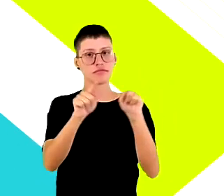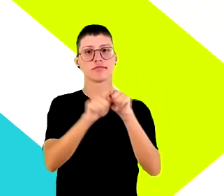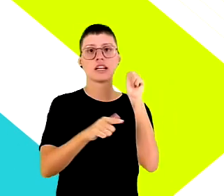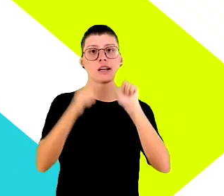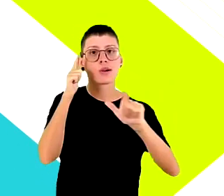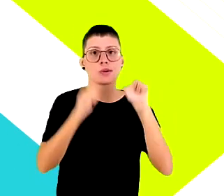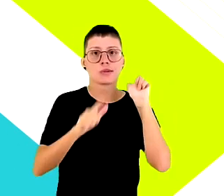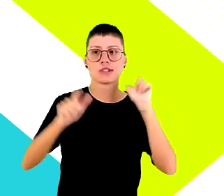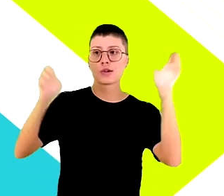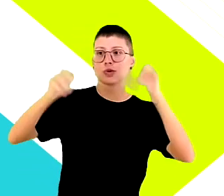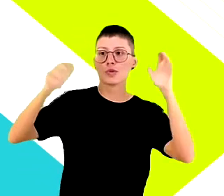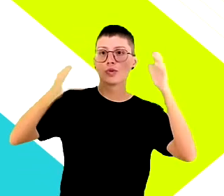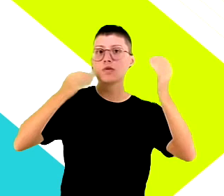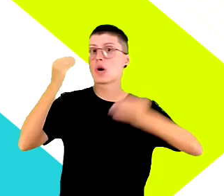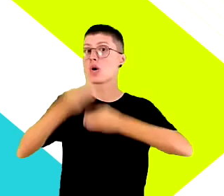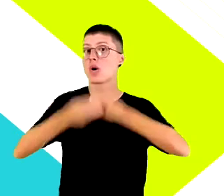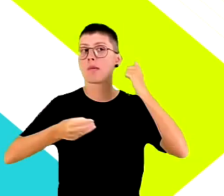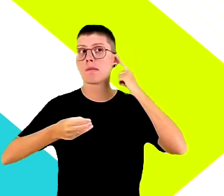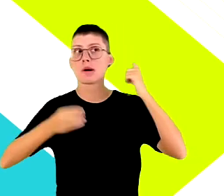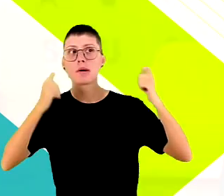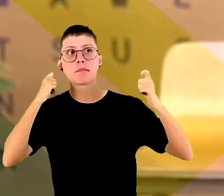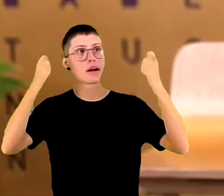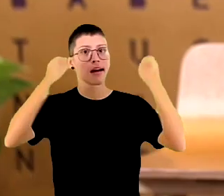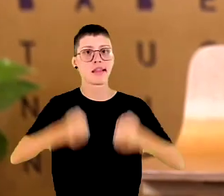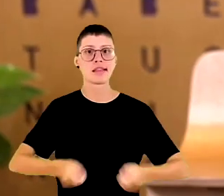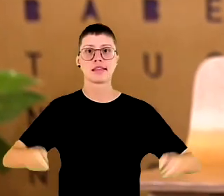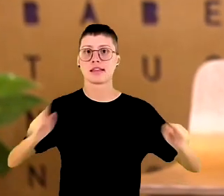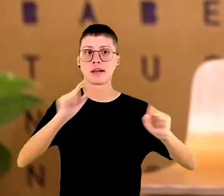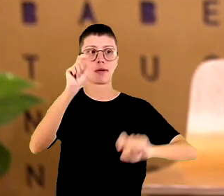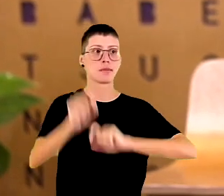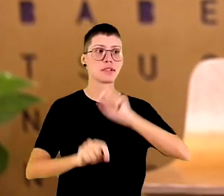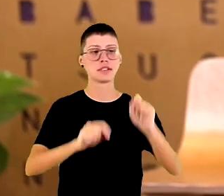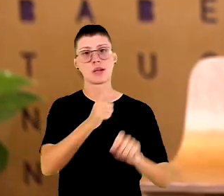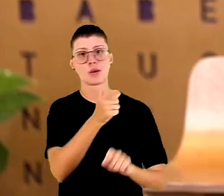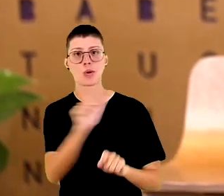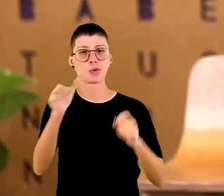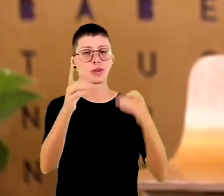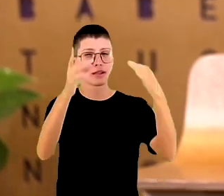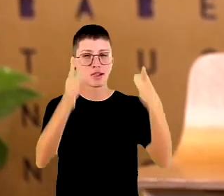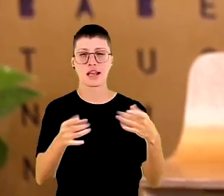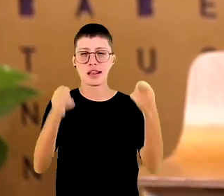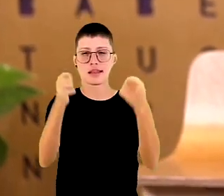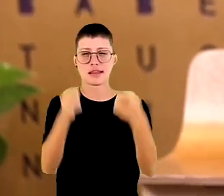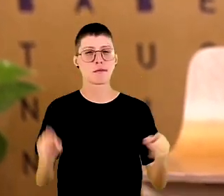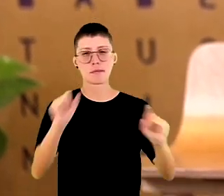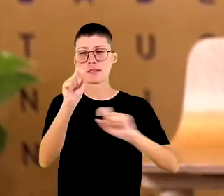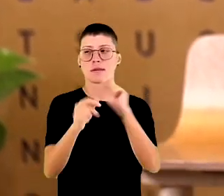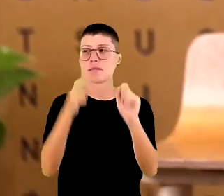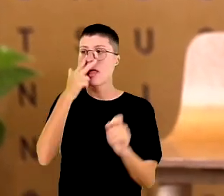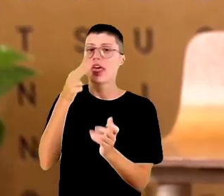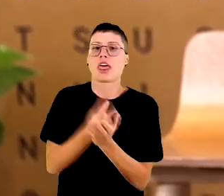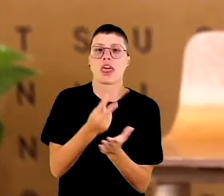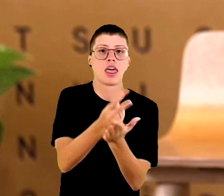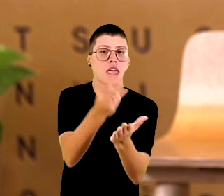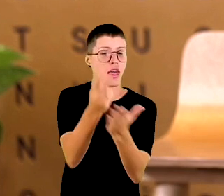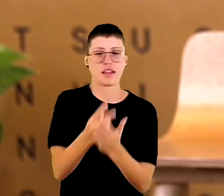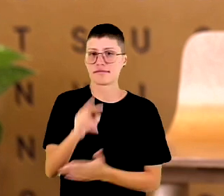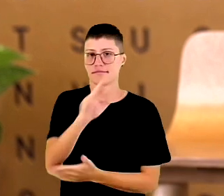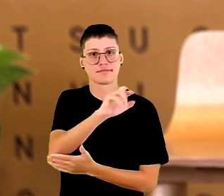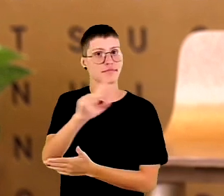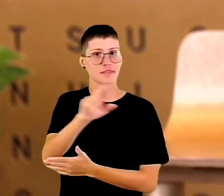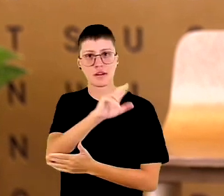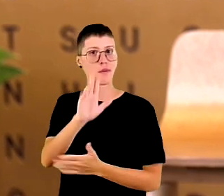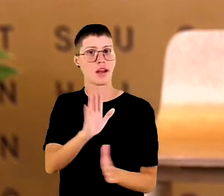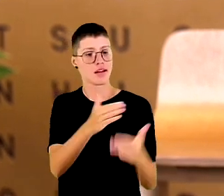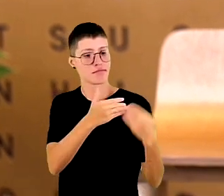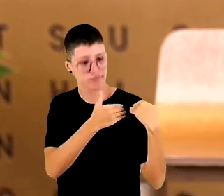som, então não é preciso um pluviômetro e não é preciso manutenção constante. E ela também já vem,